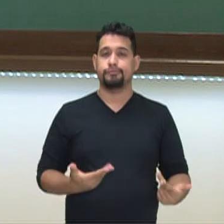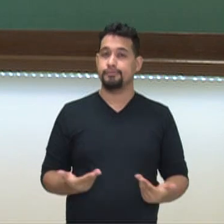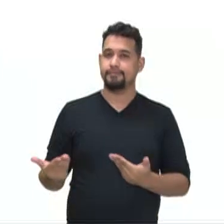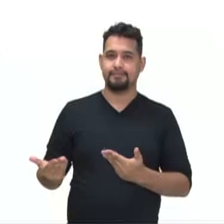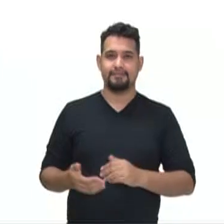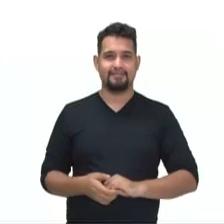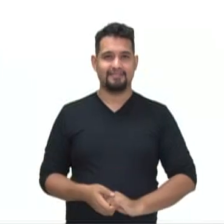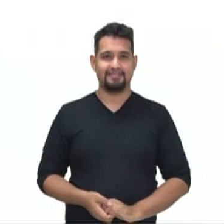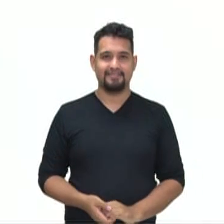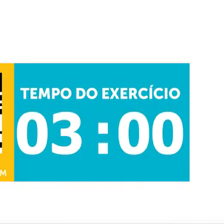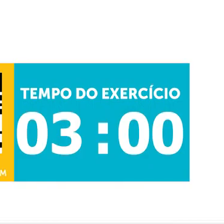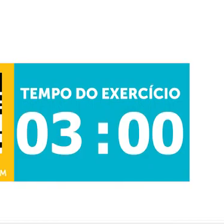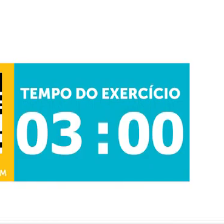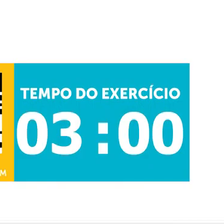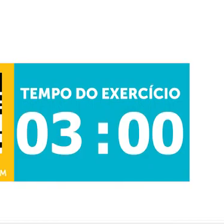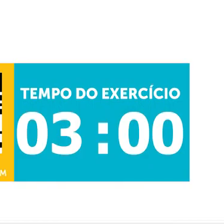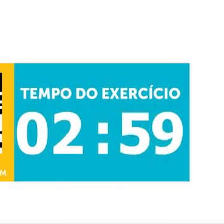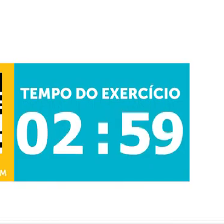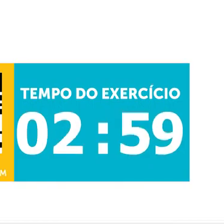aí.